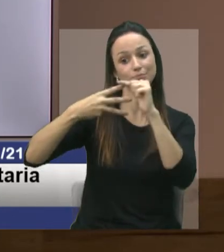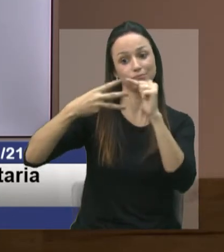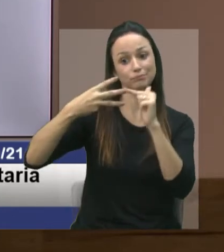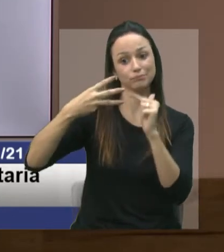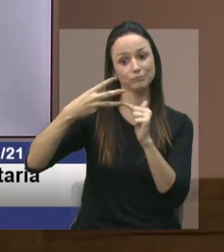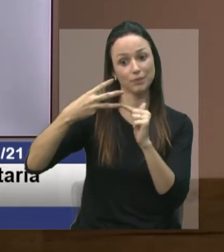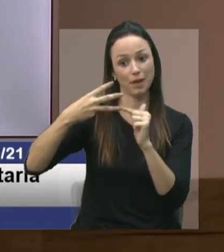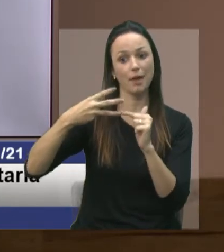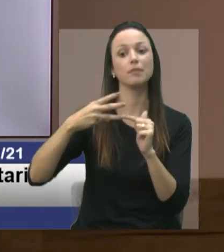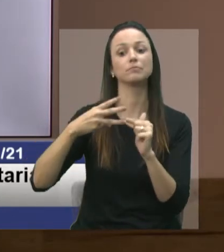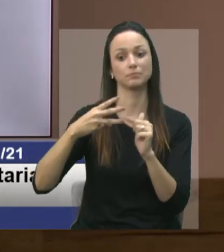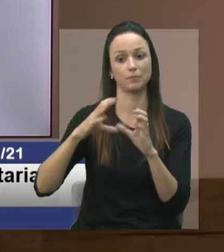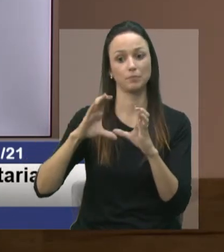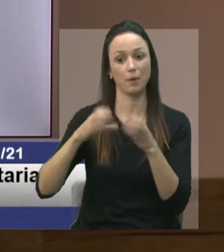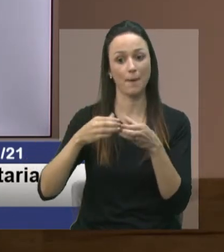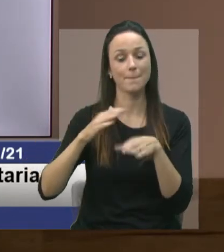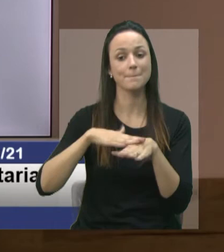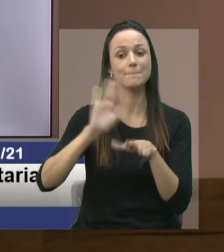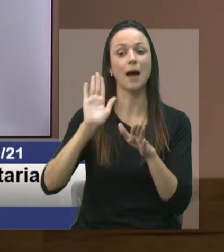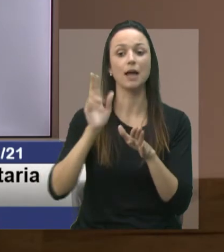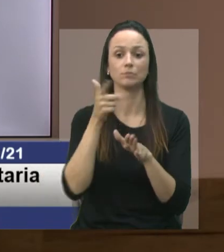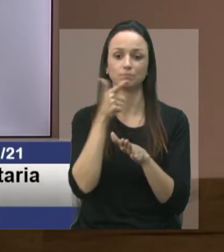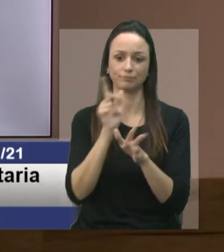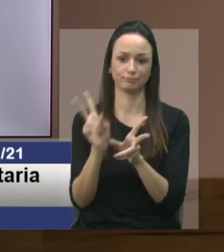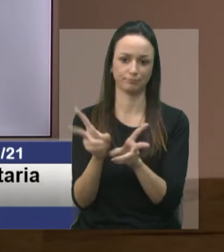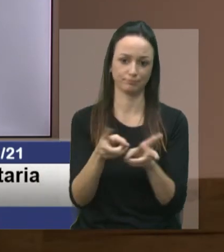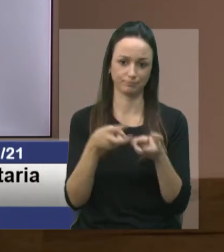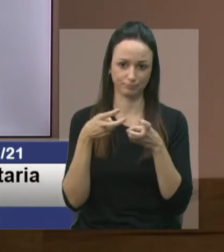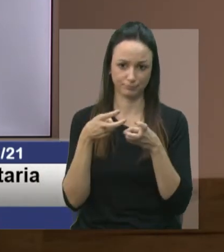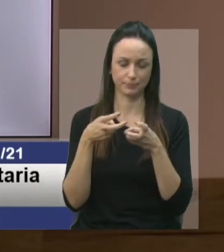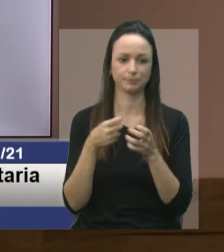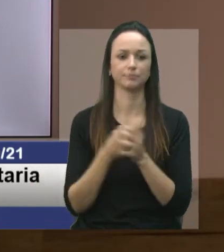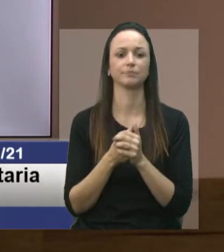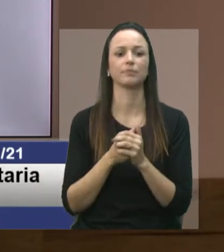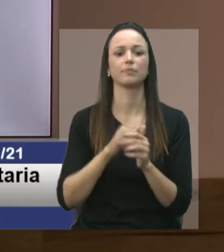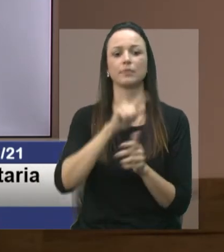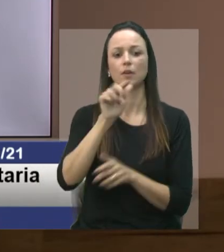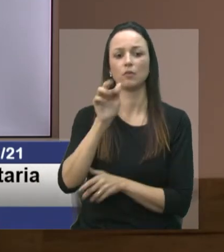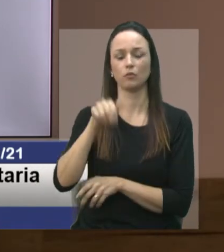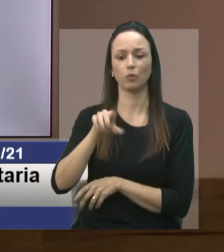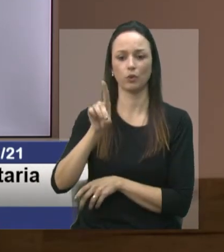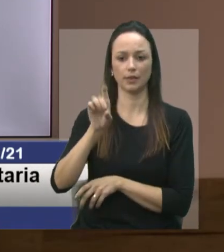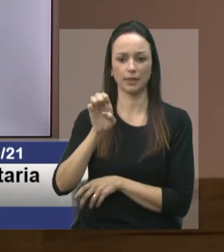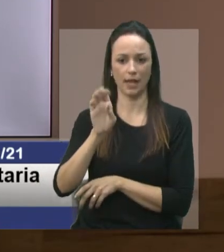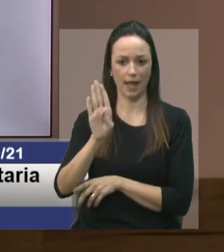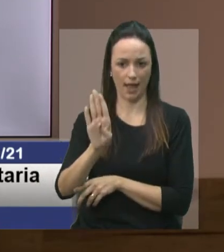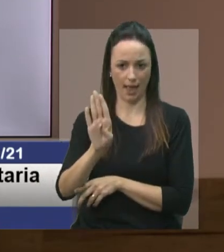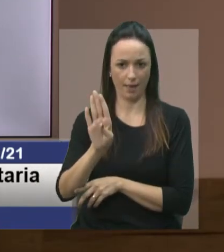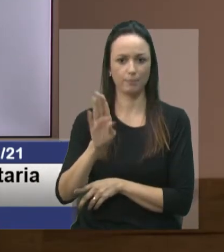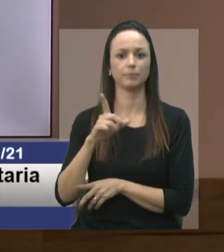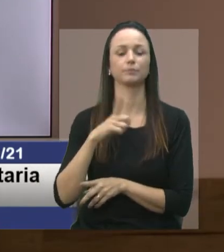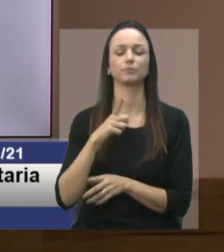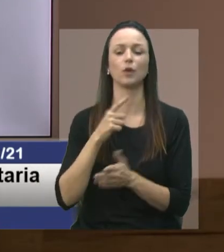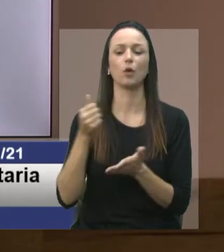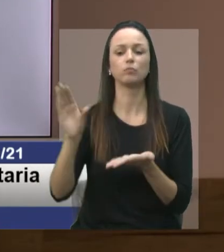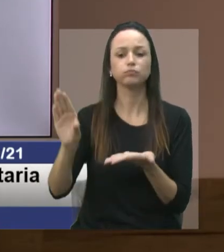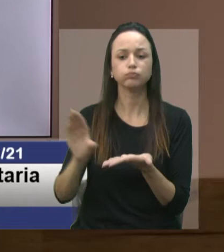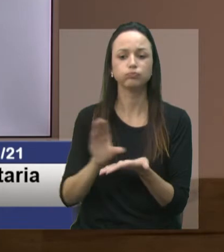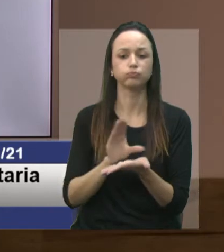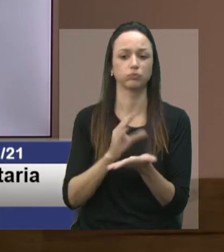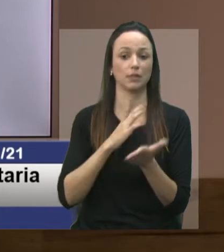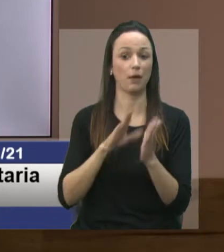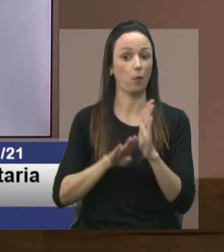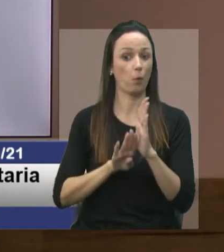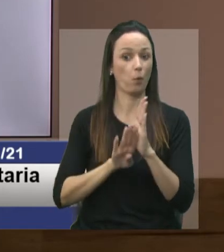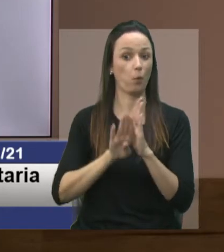terceiro grupo de receita com maior arrecadação, seguido pelo Fundeb, que foi uma receita que nós tivemos um grande